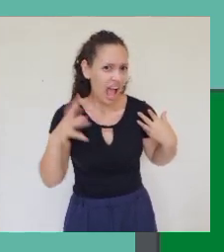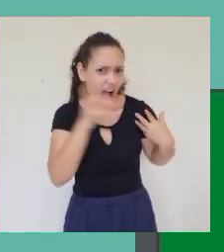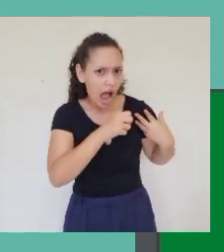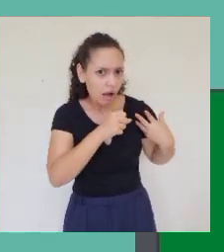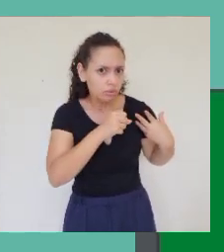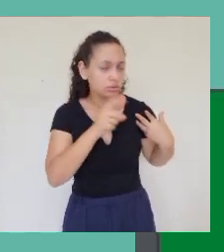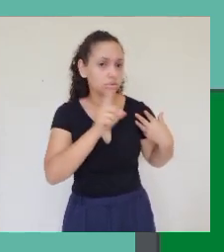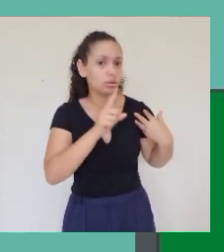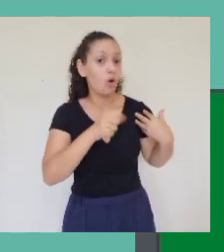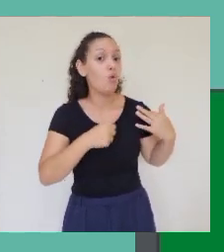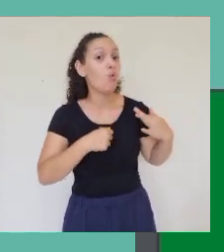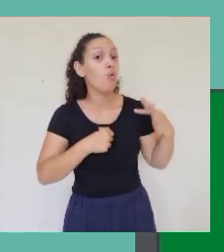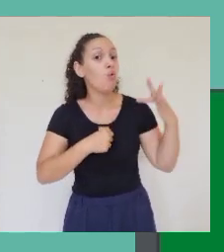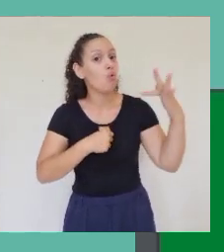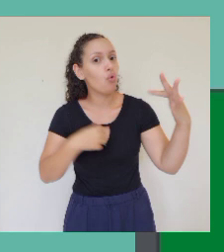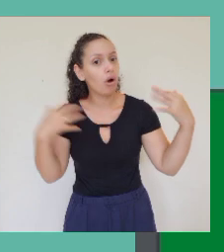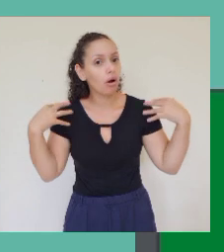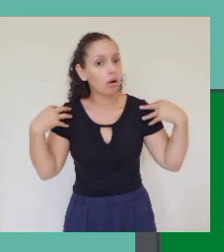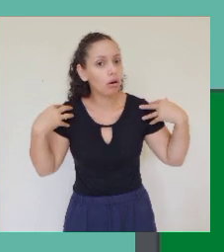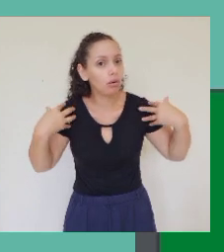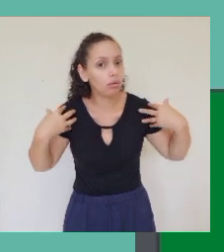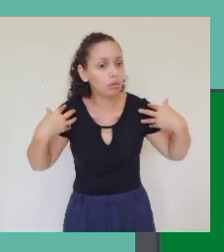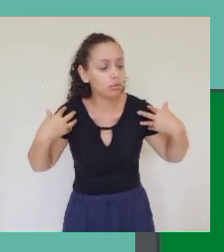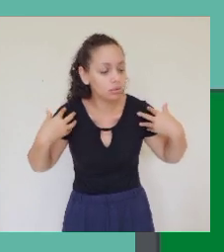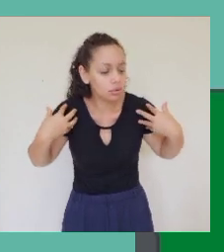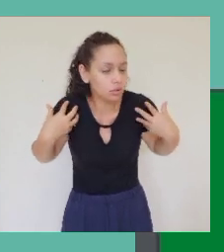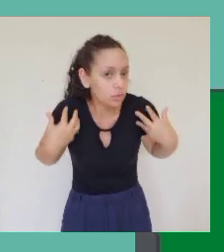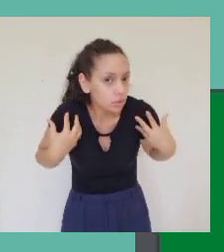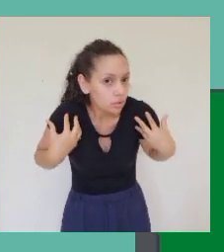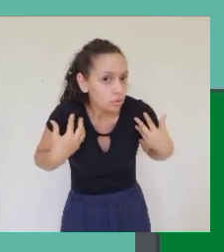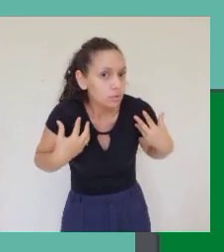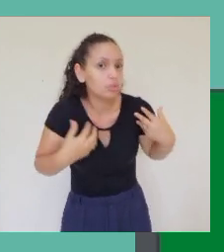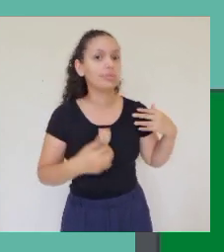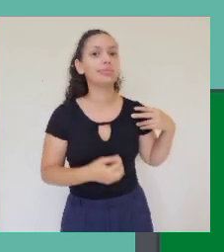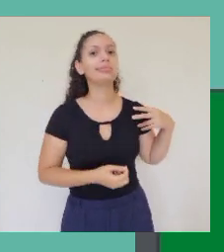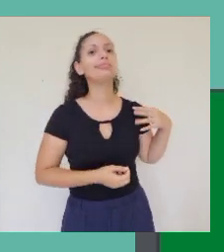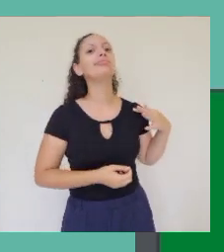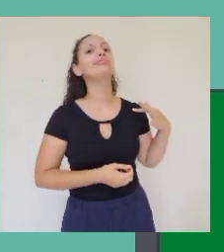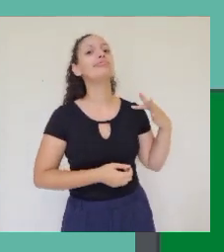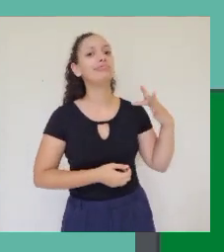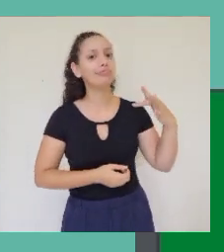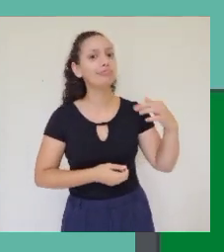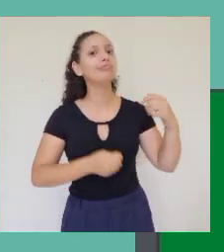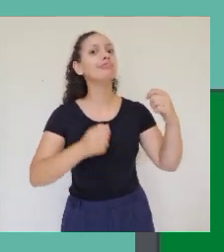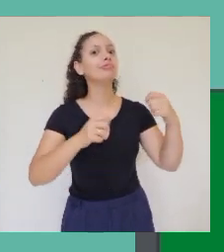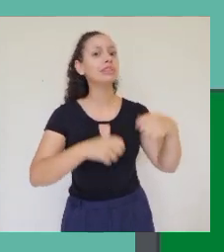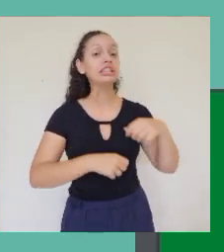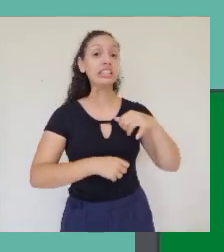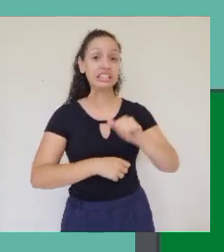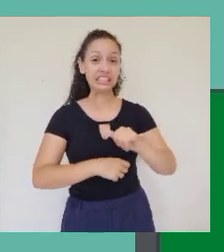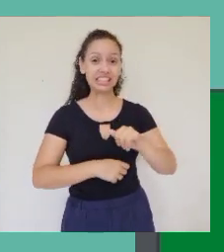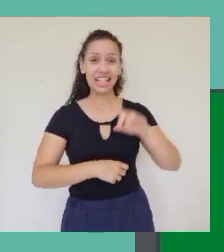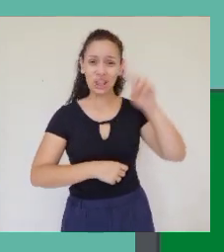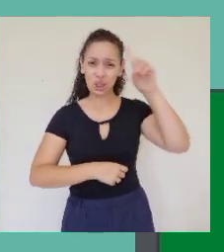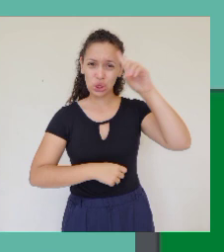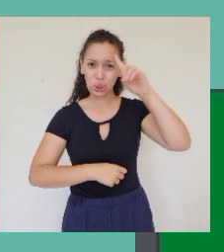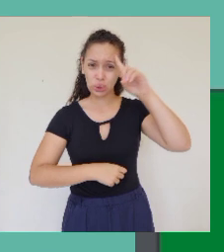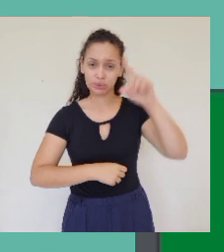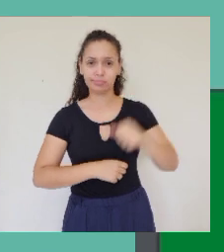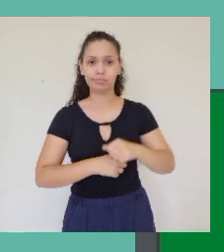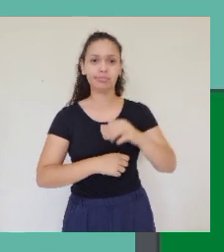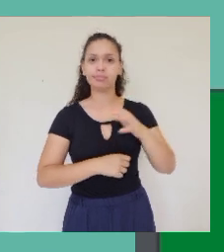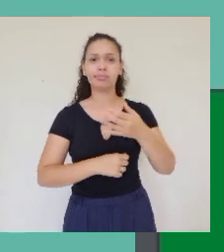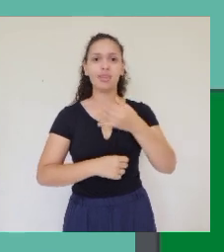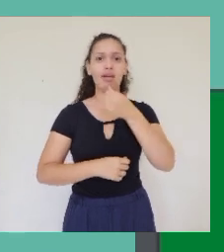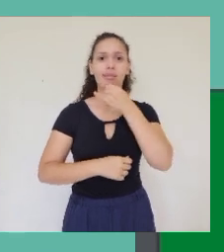né? Mas se ele estabelece isso aqui como um hábito, como uma rotina, e todos os dias, digamos que é um indivíduo que